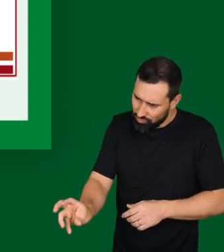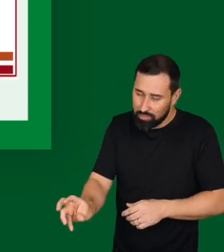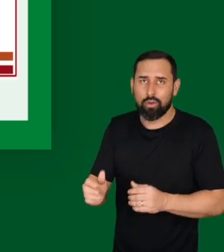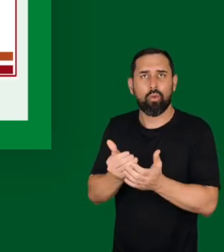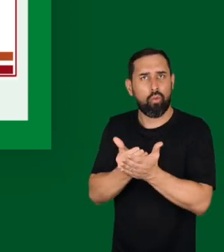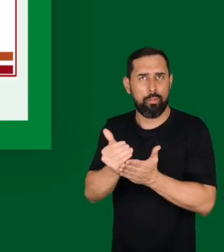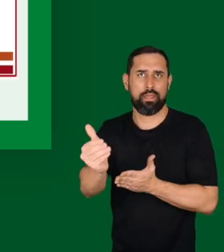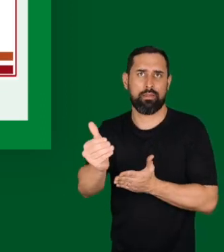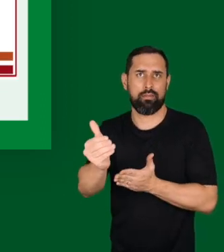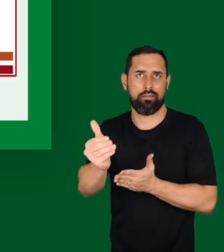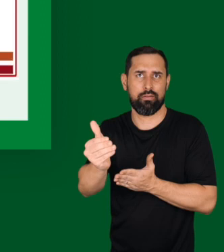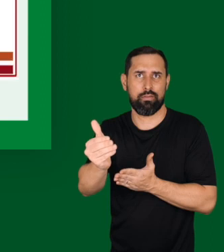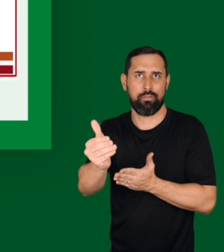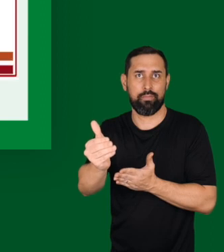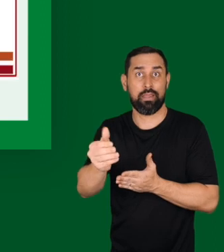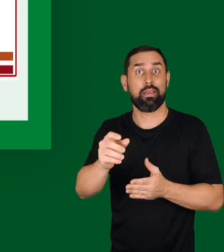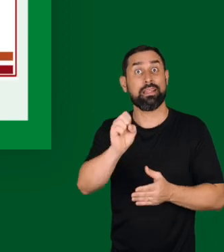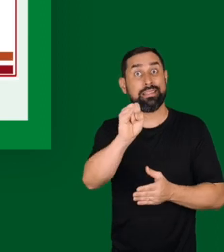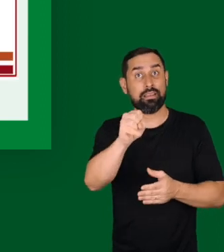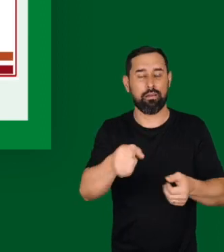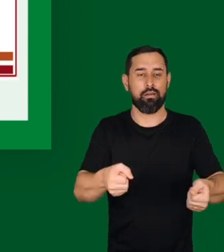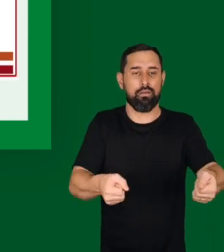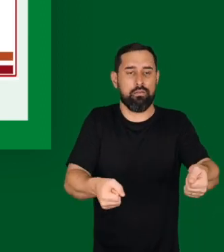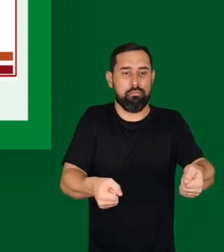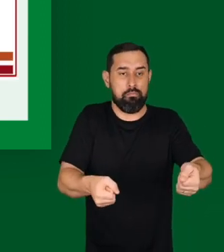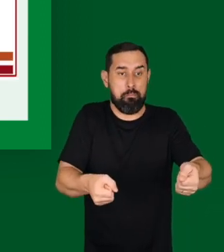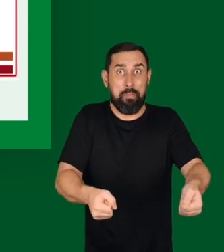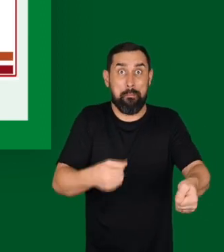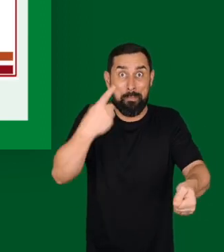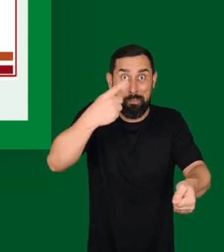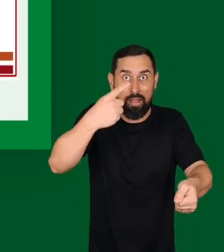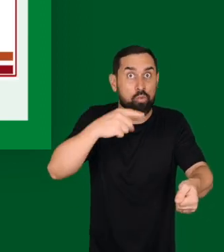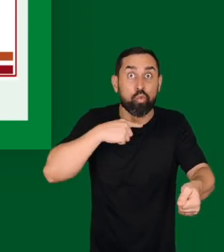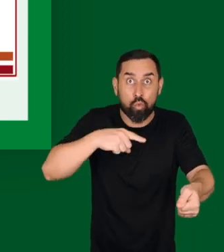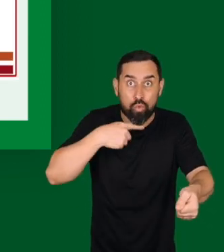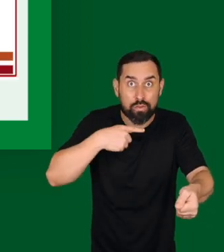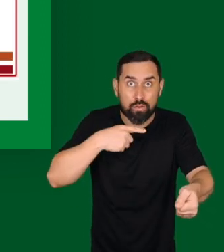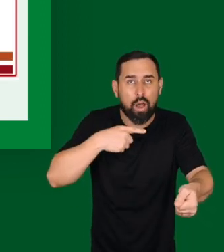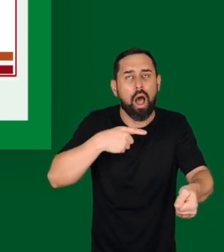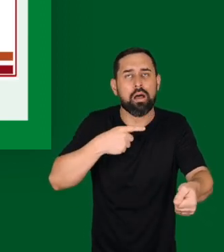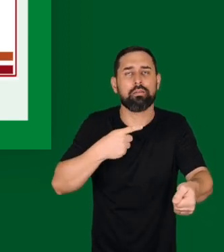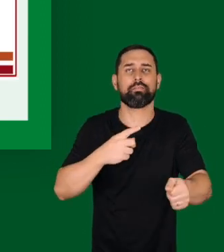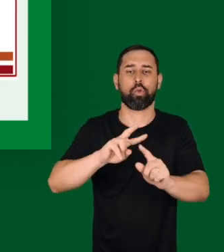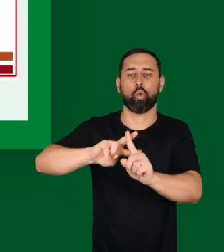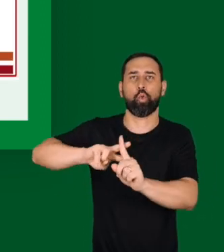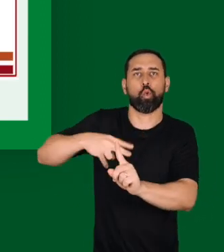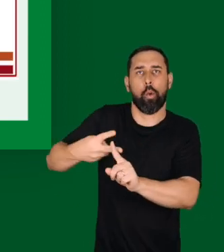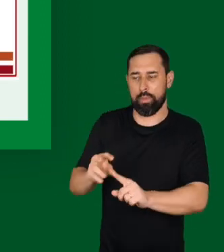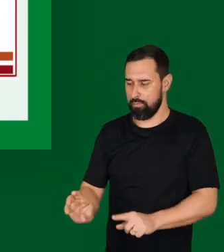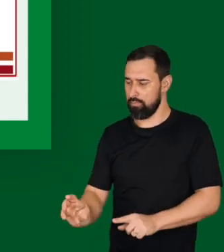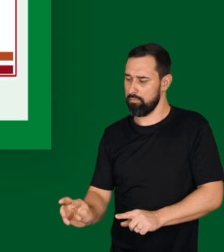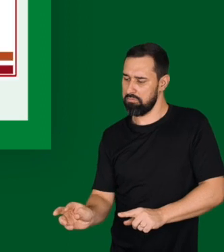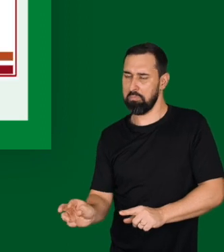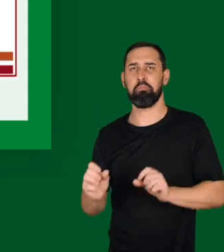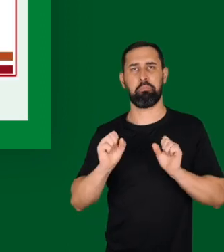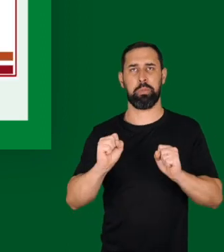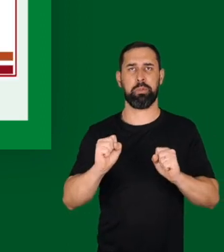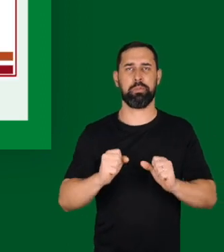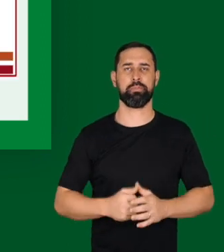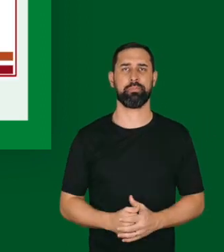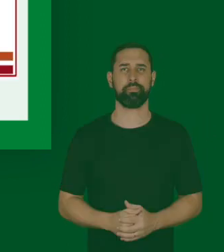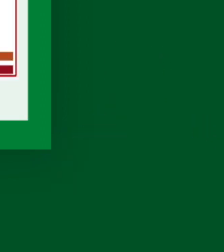menor que tiver. Se você, na primeira cardioversão, não conseguir reverter, você pode fazer com o dobro na segunda